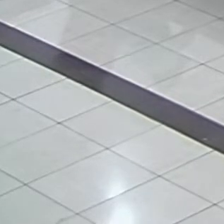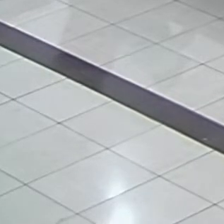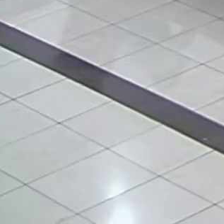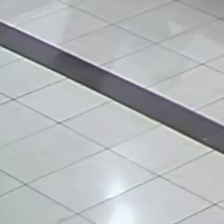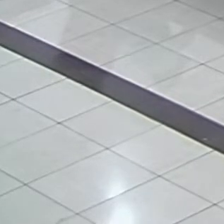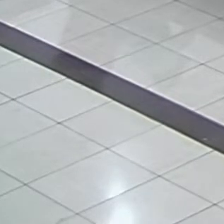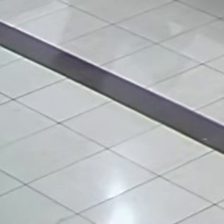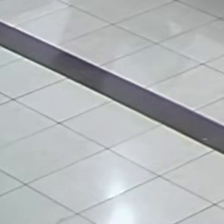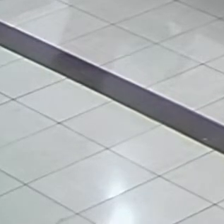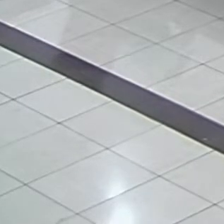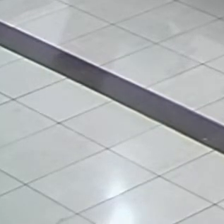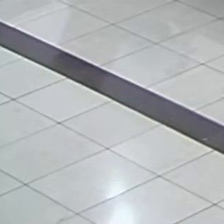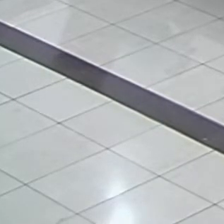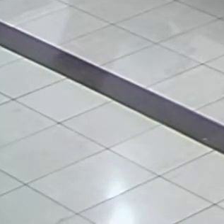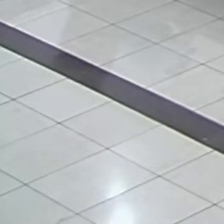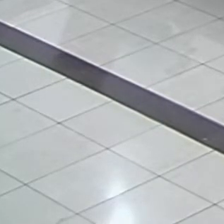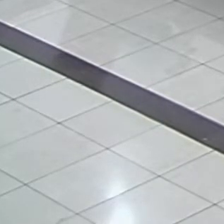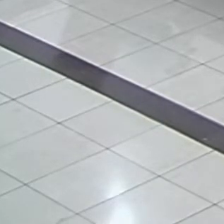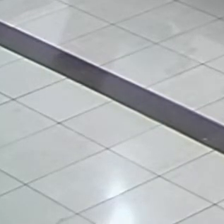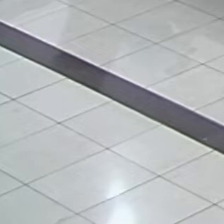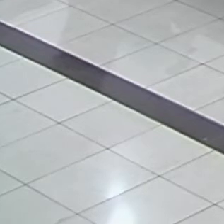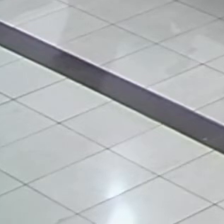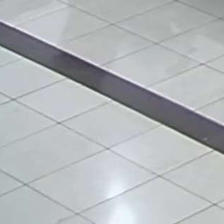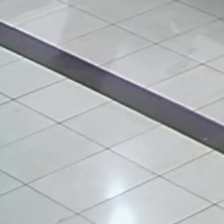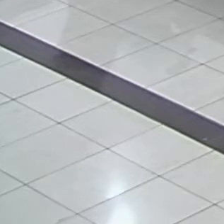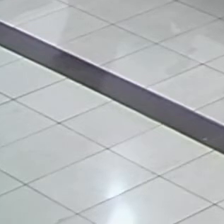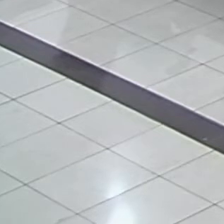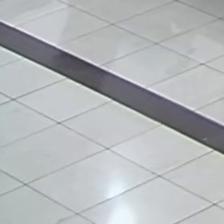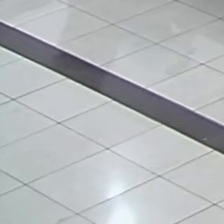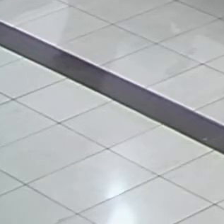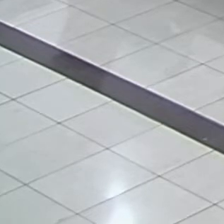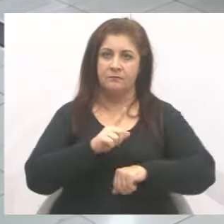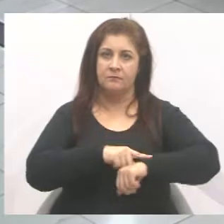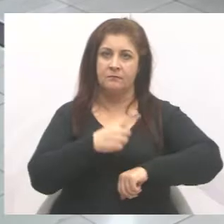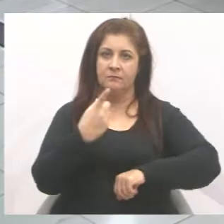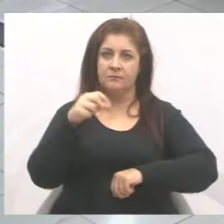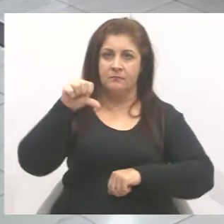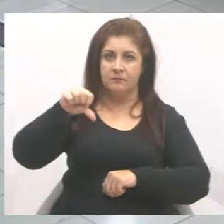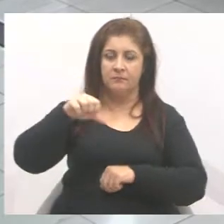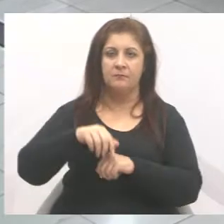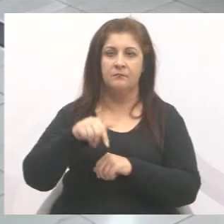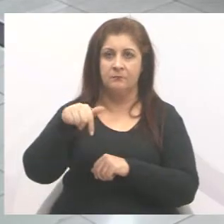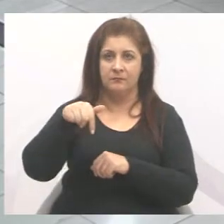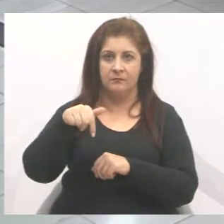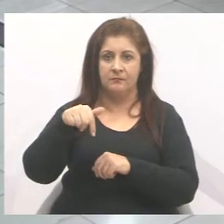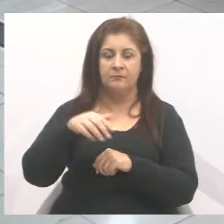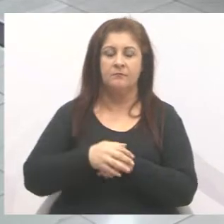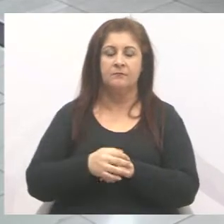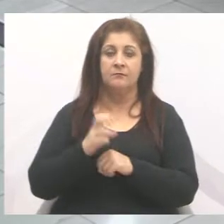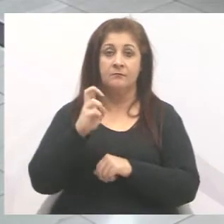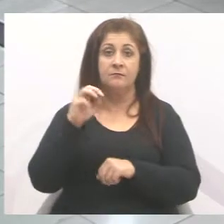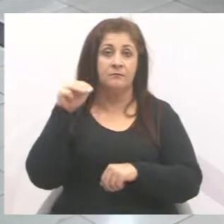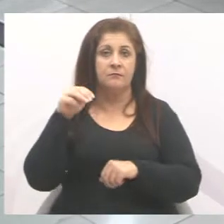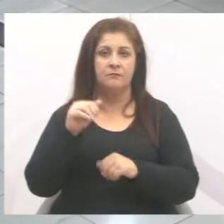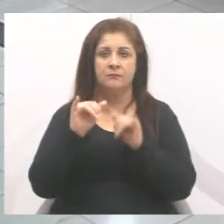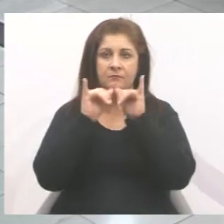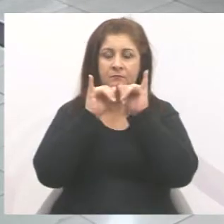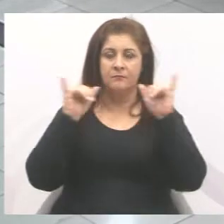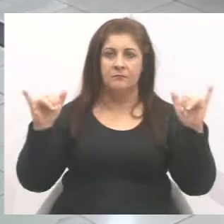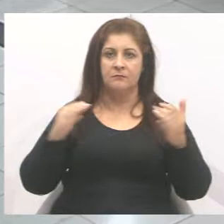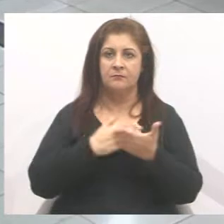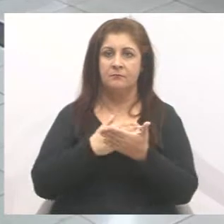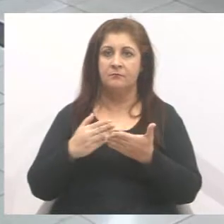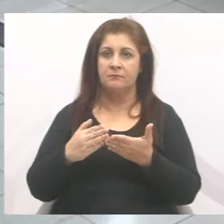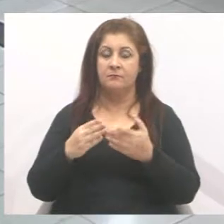Câmara, internautas, boa tarde. Às 17h05, declaro aberta a presente